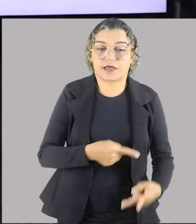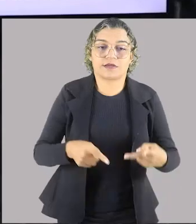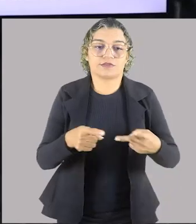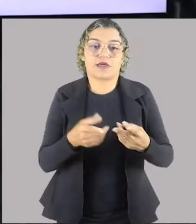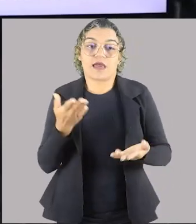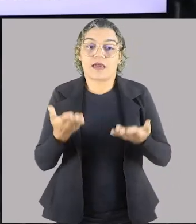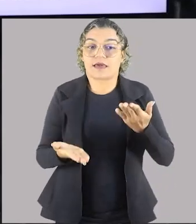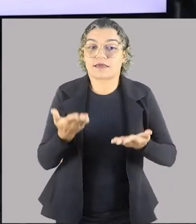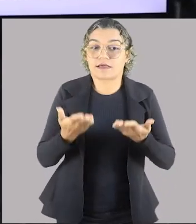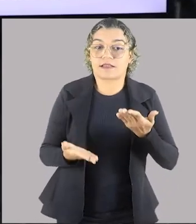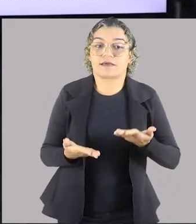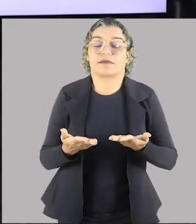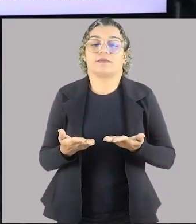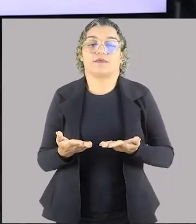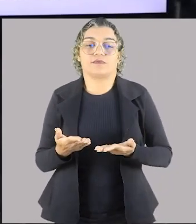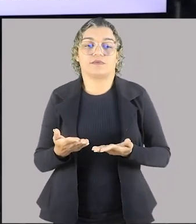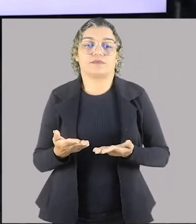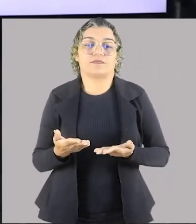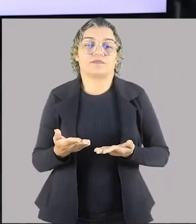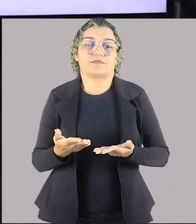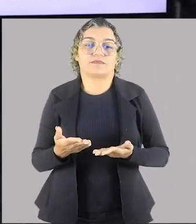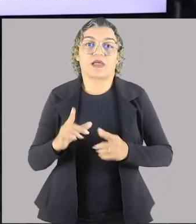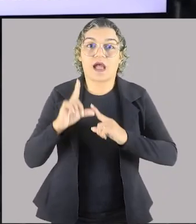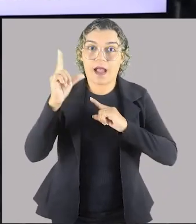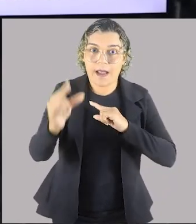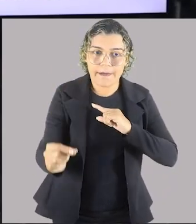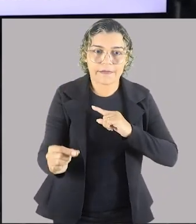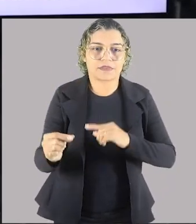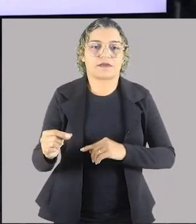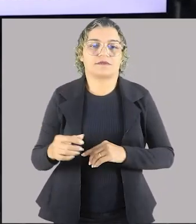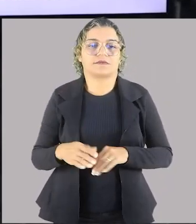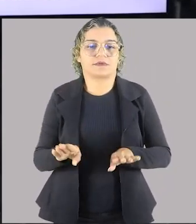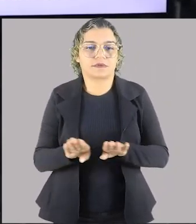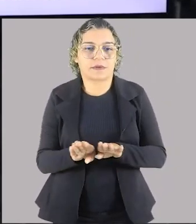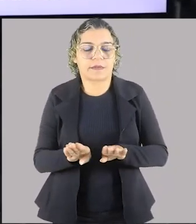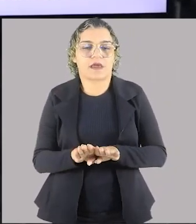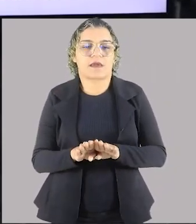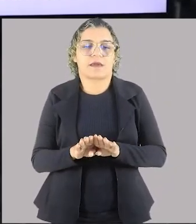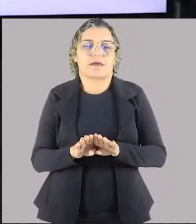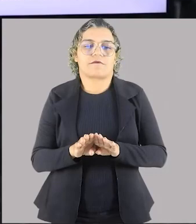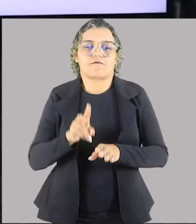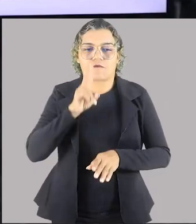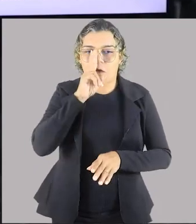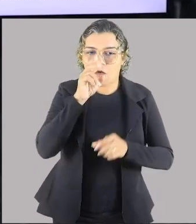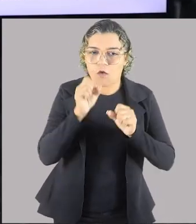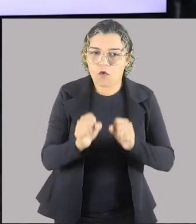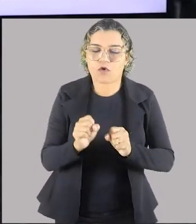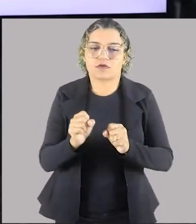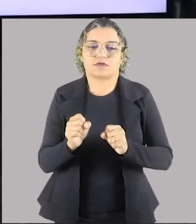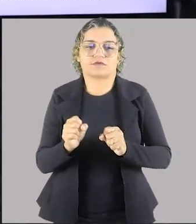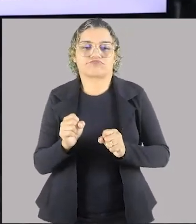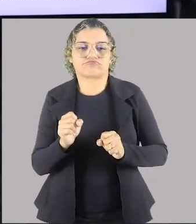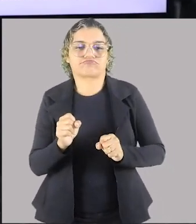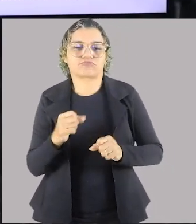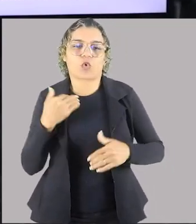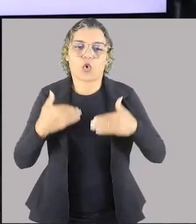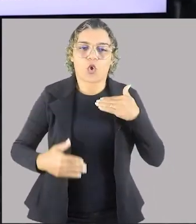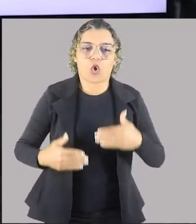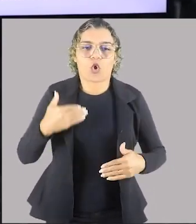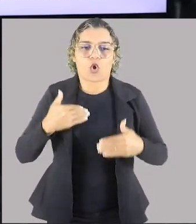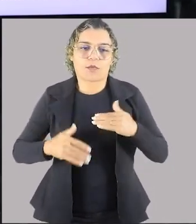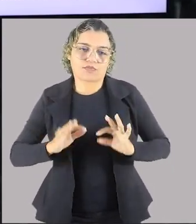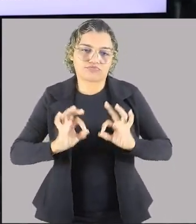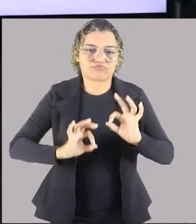equilíbrio, velocidade, potência, coordenação e tempo de reação. Esses são os componentes da aptidão